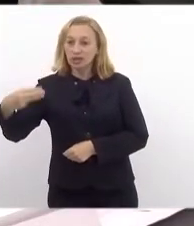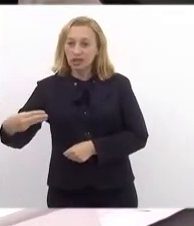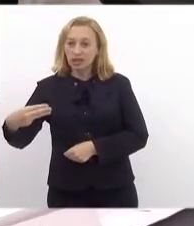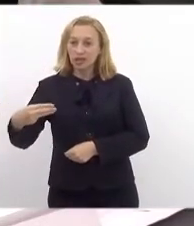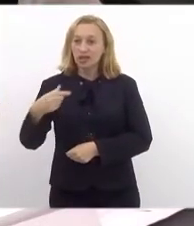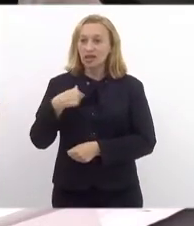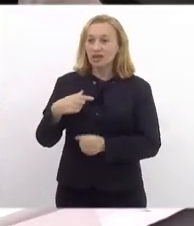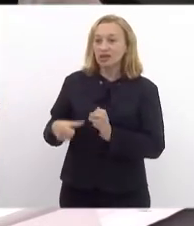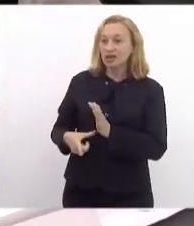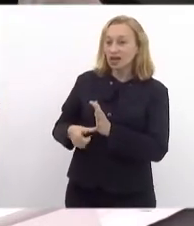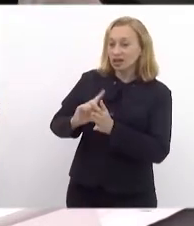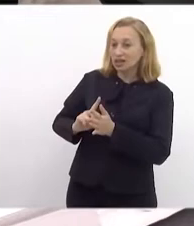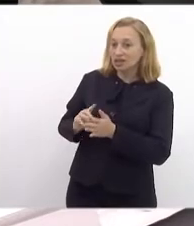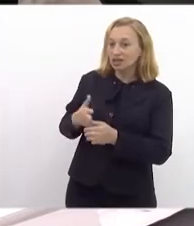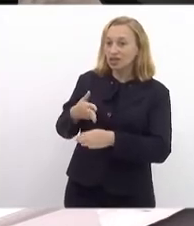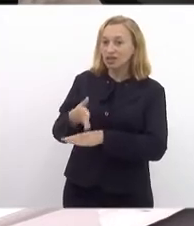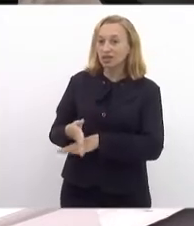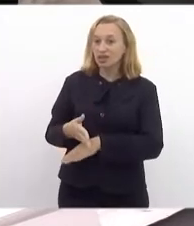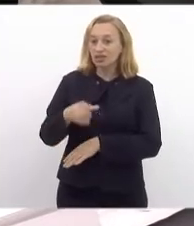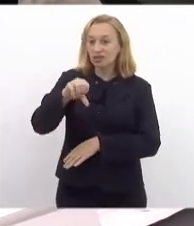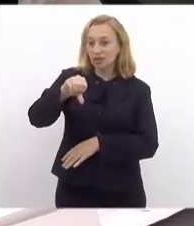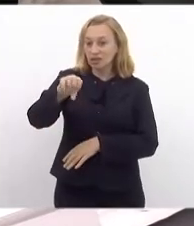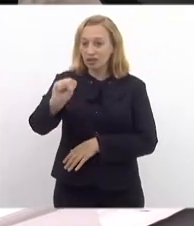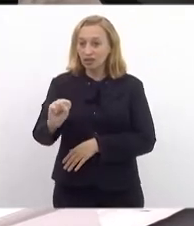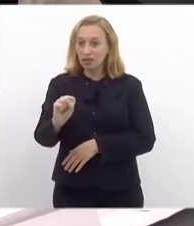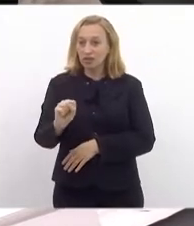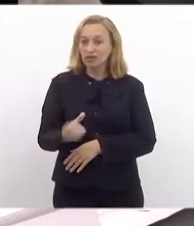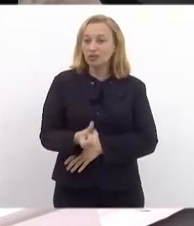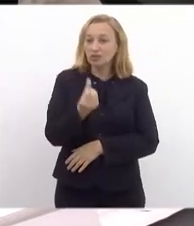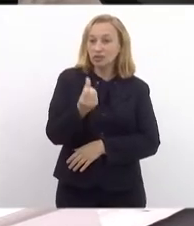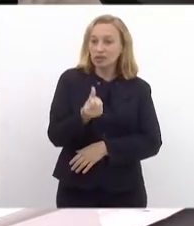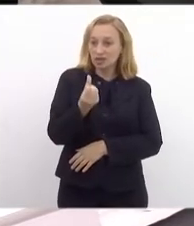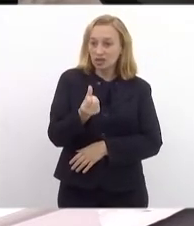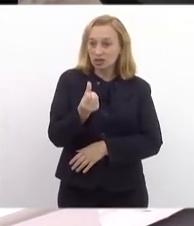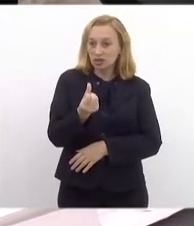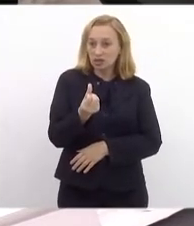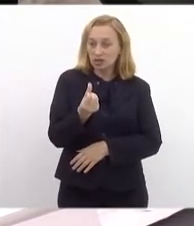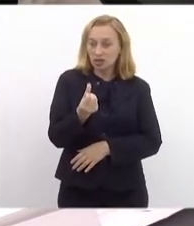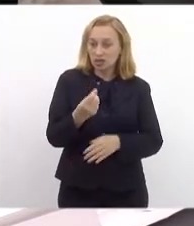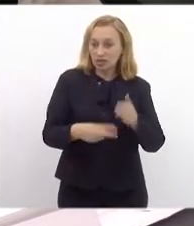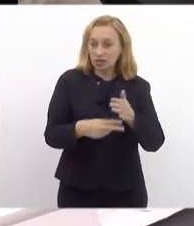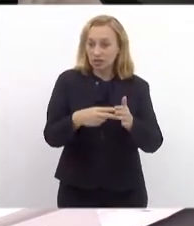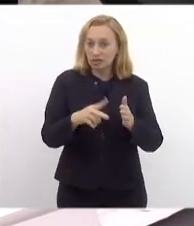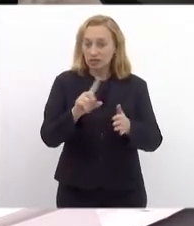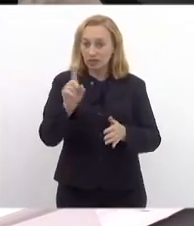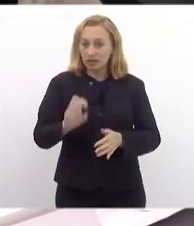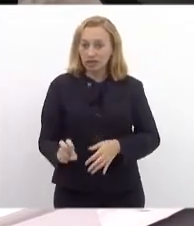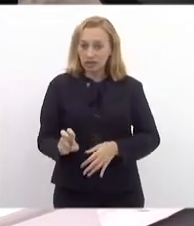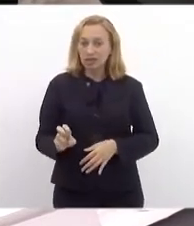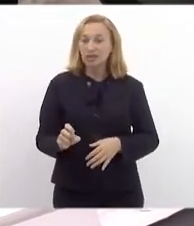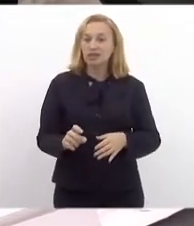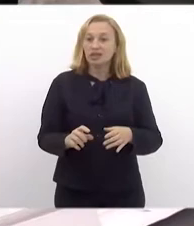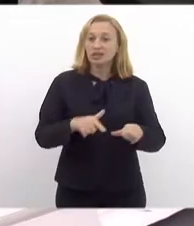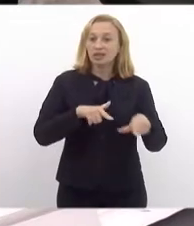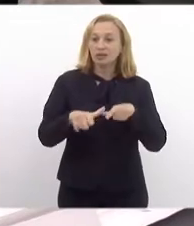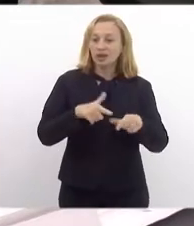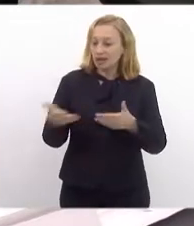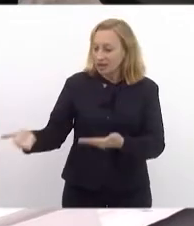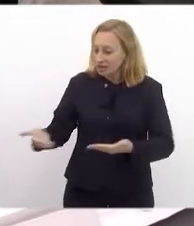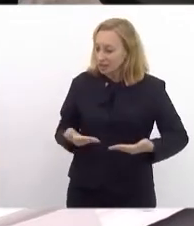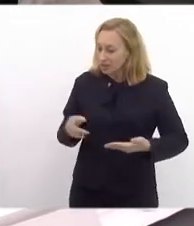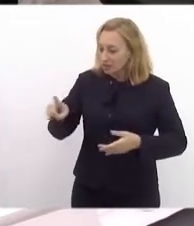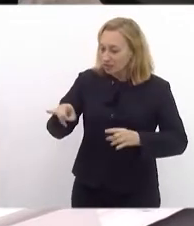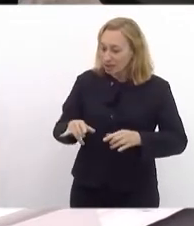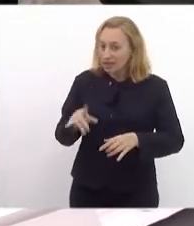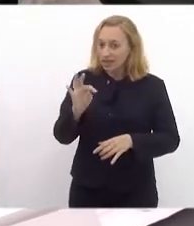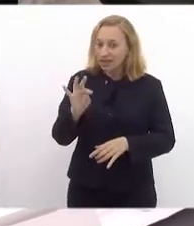98 então tô no meu todo meu sexto mandato consecutivo e o meu no quinto recebi de tapete vermelho aqui